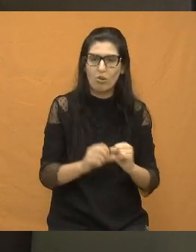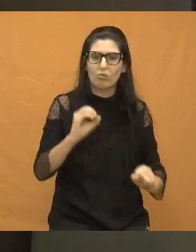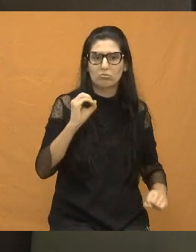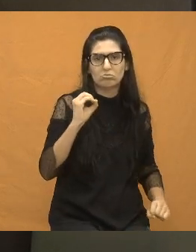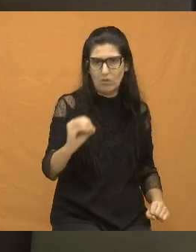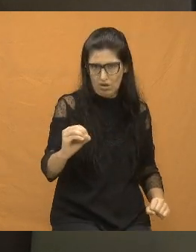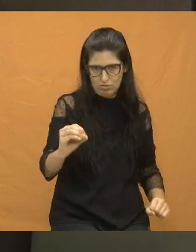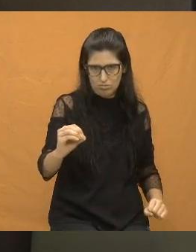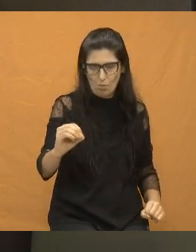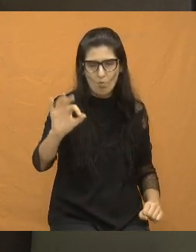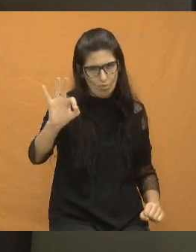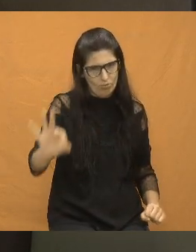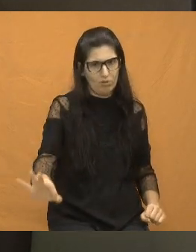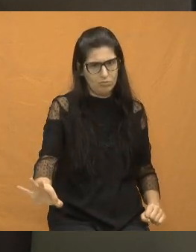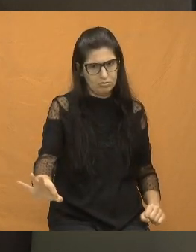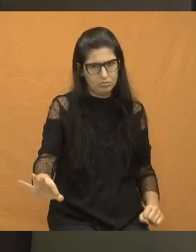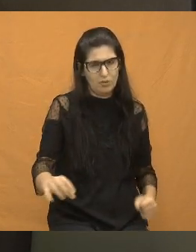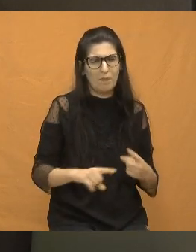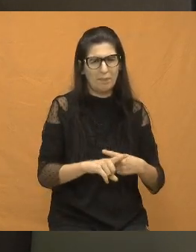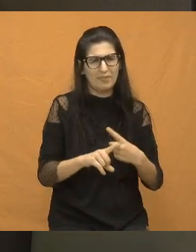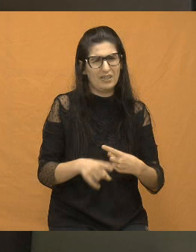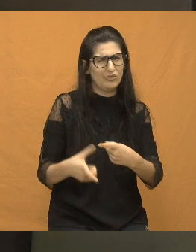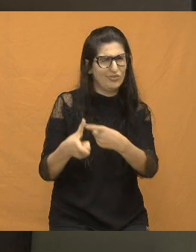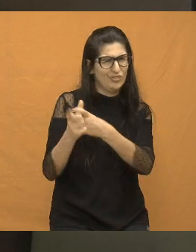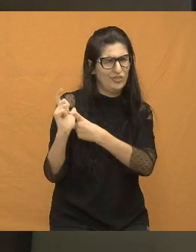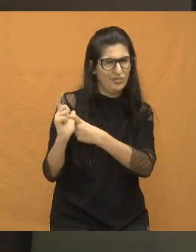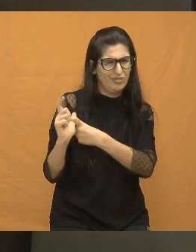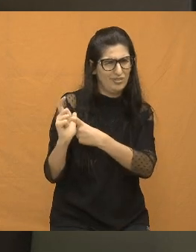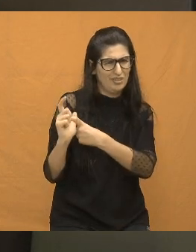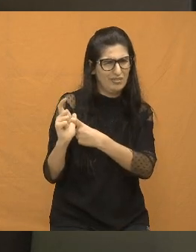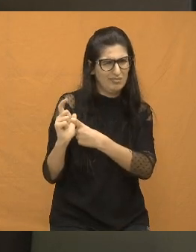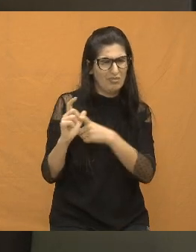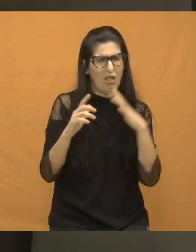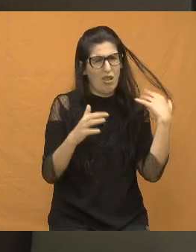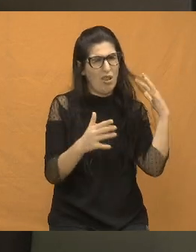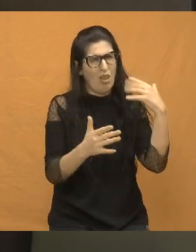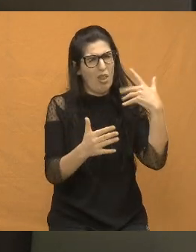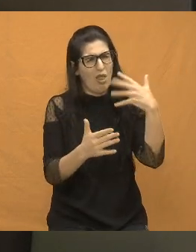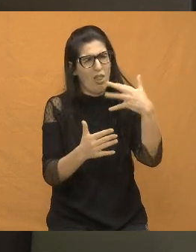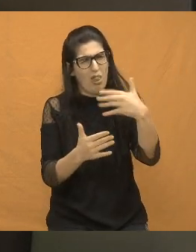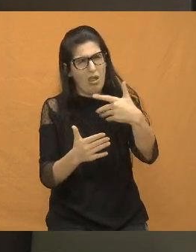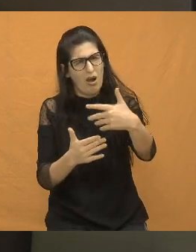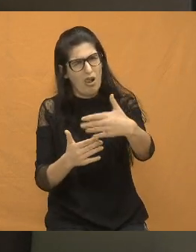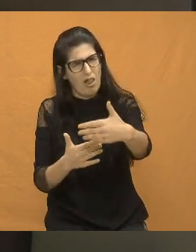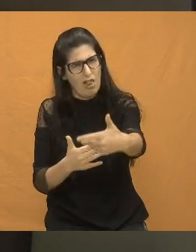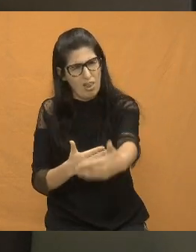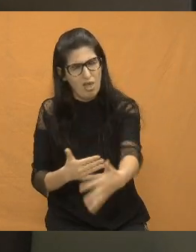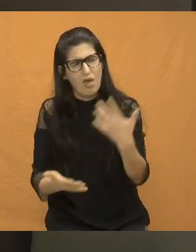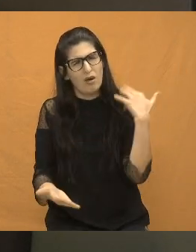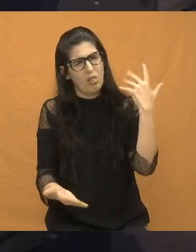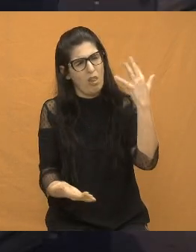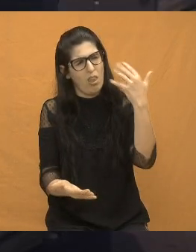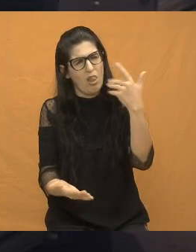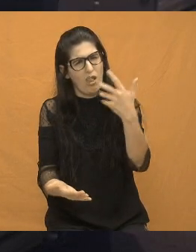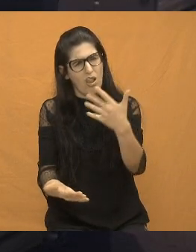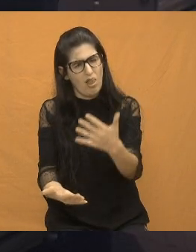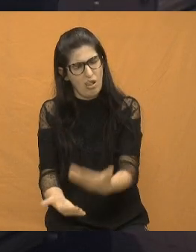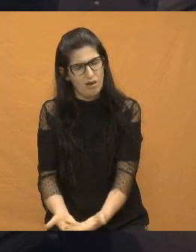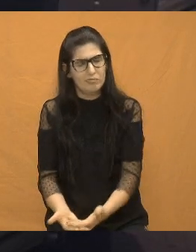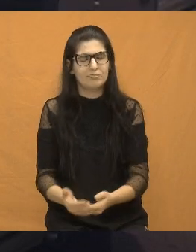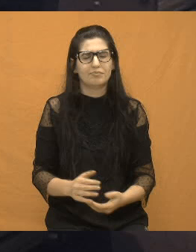resto pagar. Senão estaria lá na dívida ativa, que é a dívida de longo prazo. Certo?